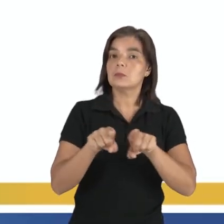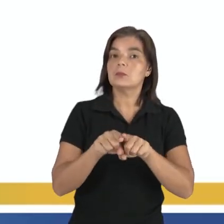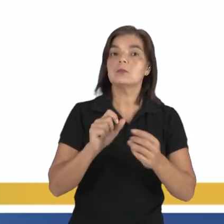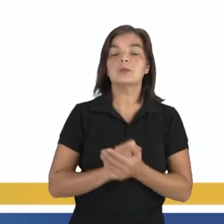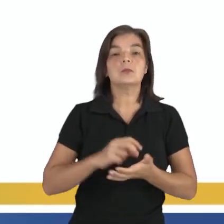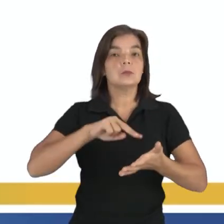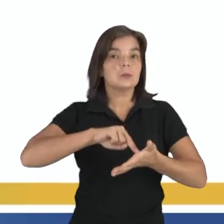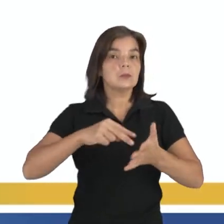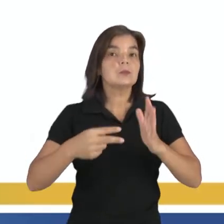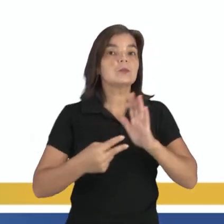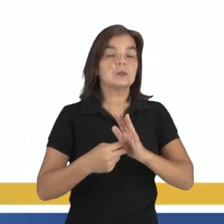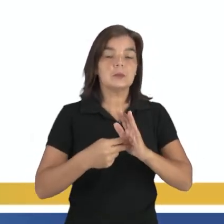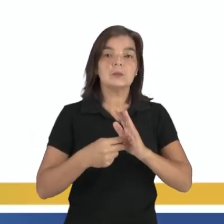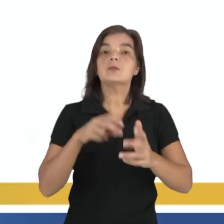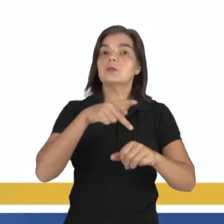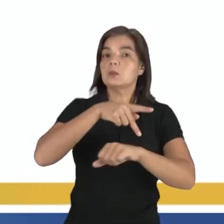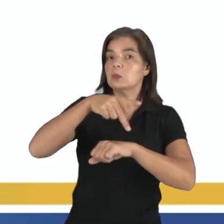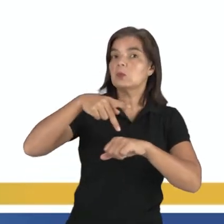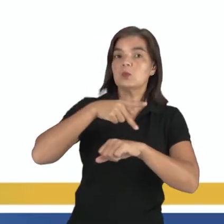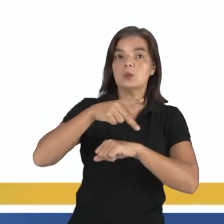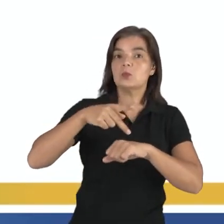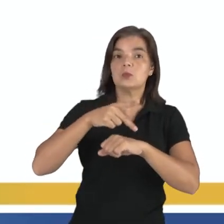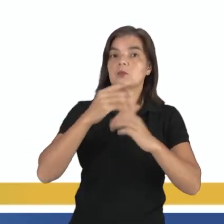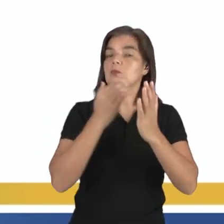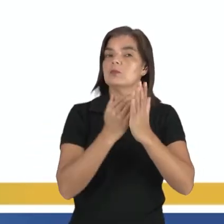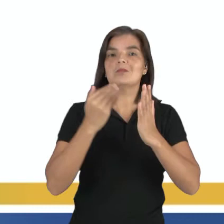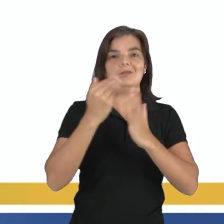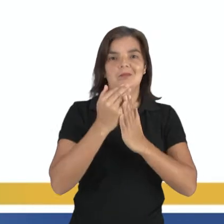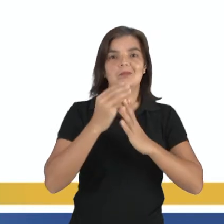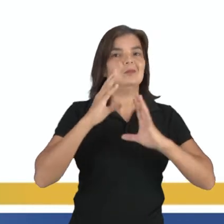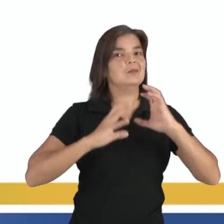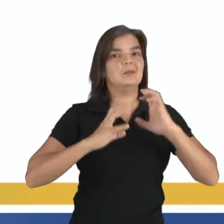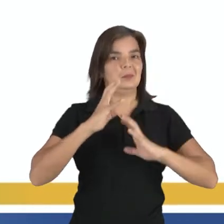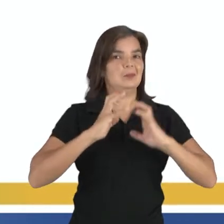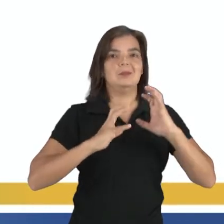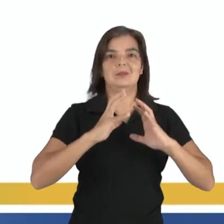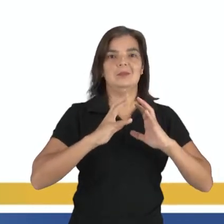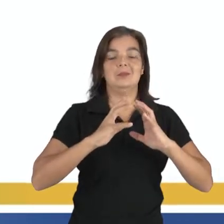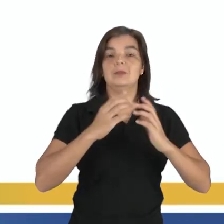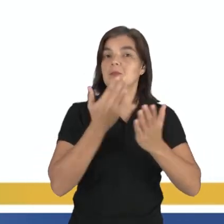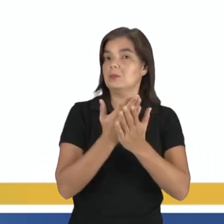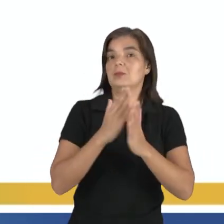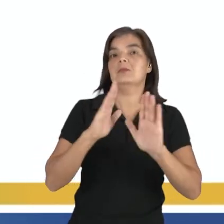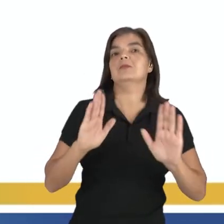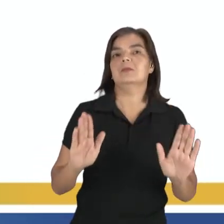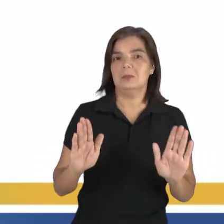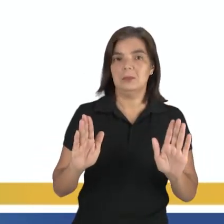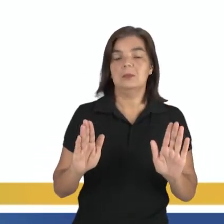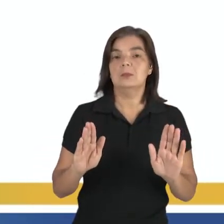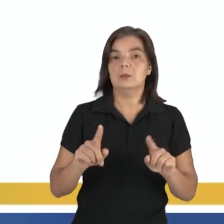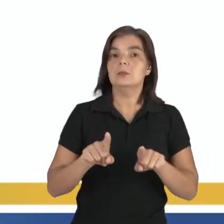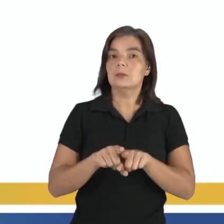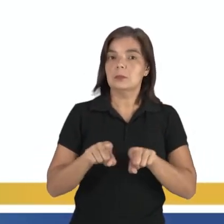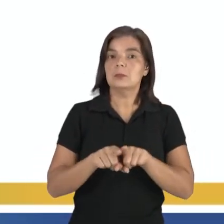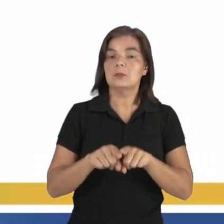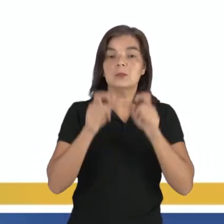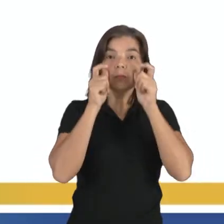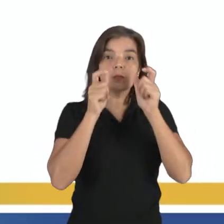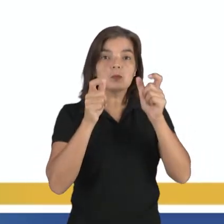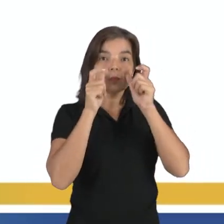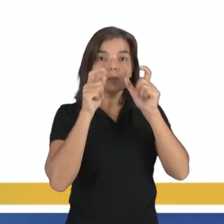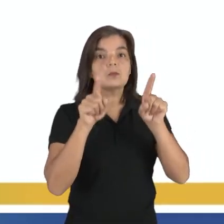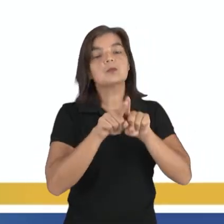amenizar, ou seja, o Estado ele não suprime os conflitos, ele não fez com que os conflitos e os distintos